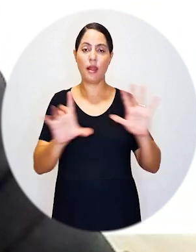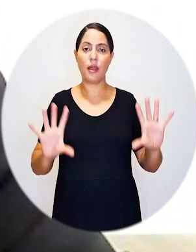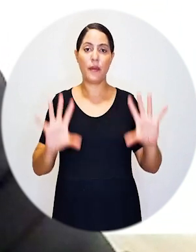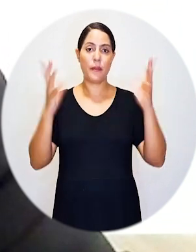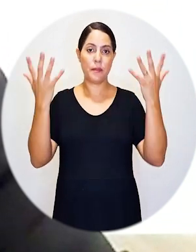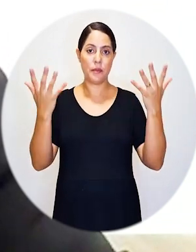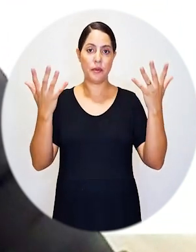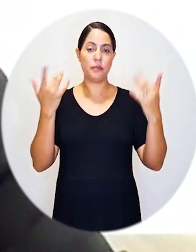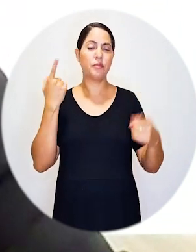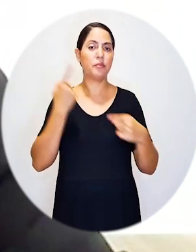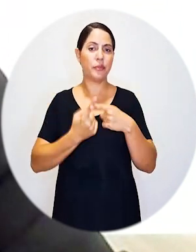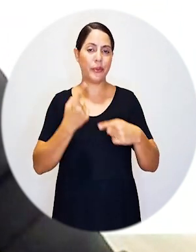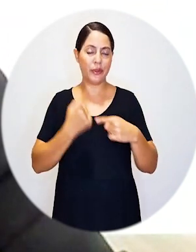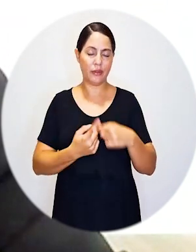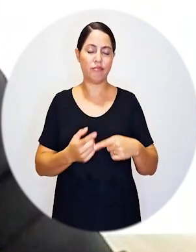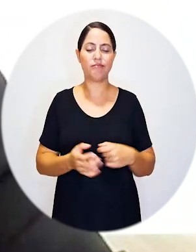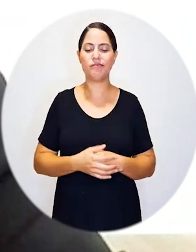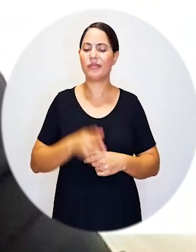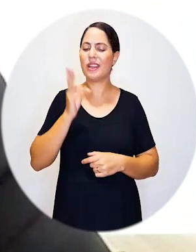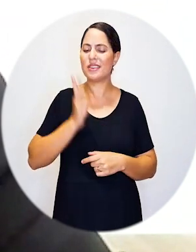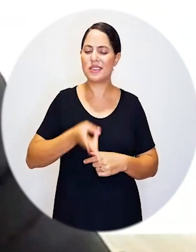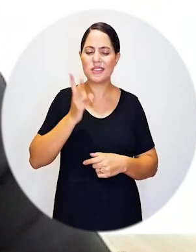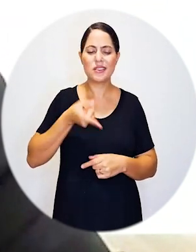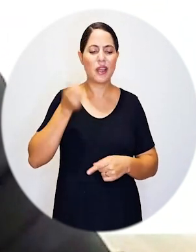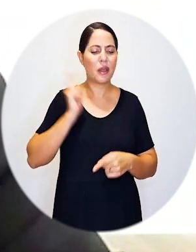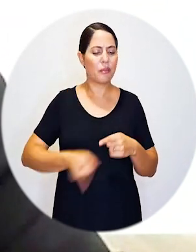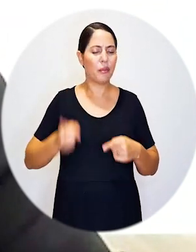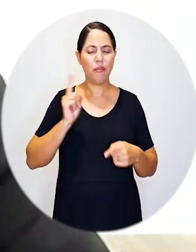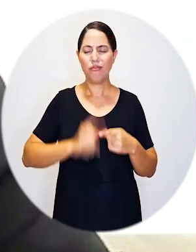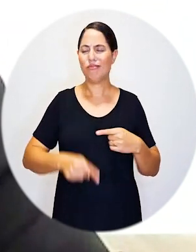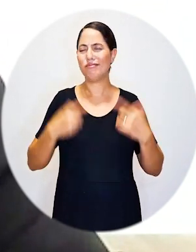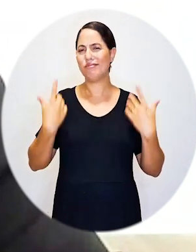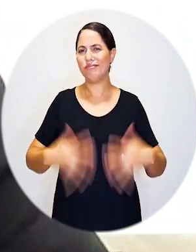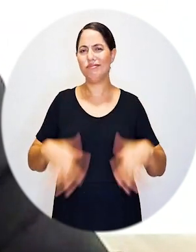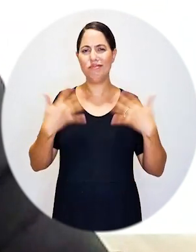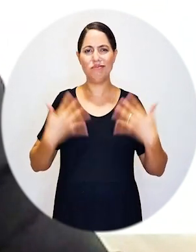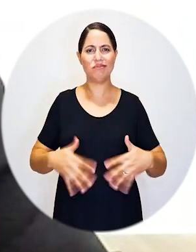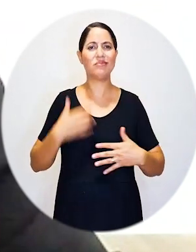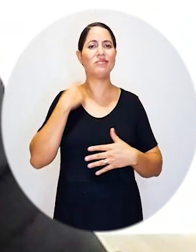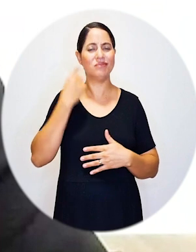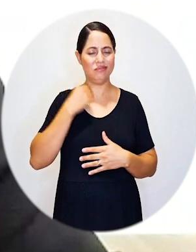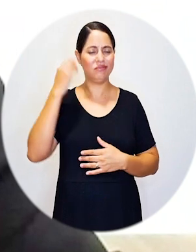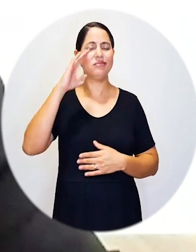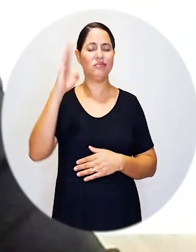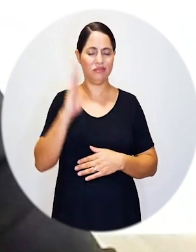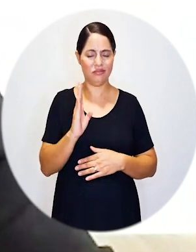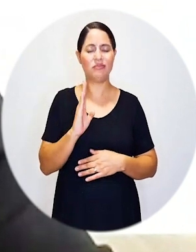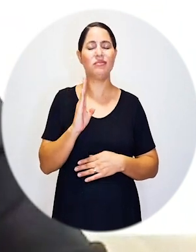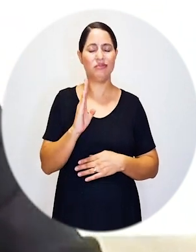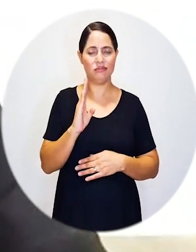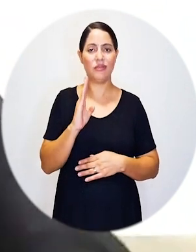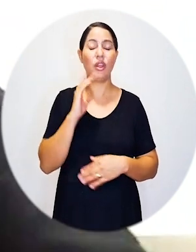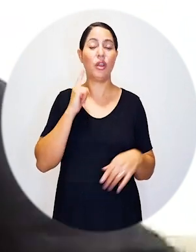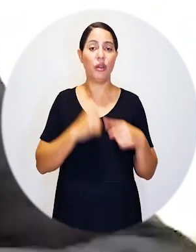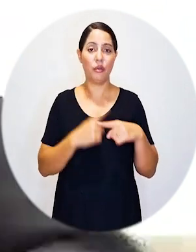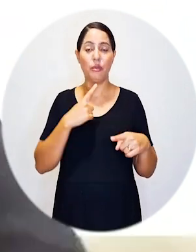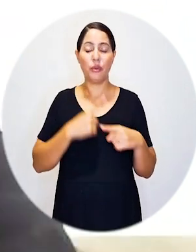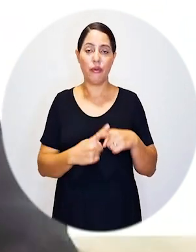lei porque esse sempre foi um grande problema da advocacia brasileira que